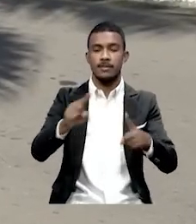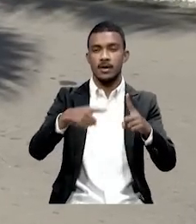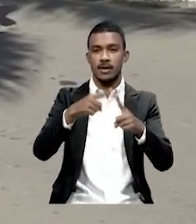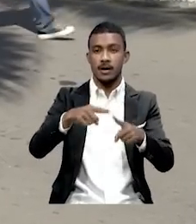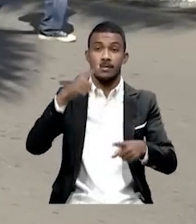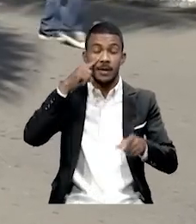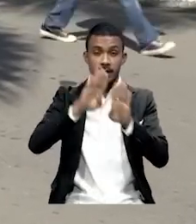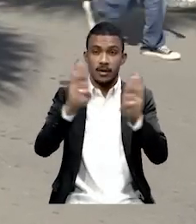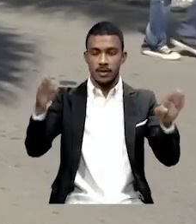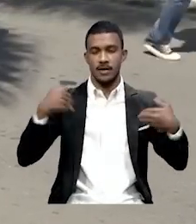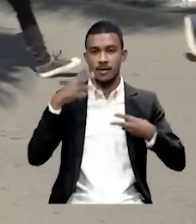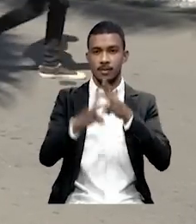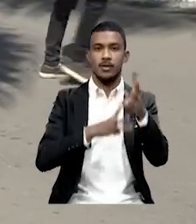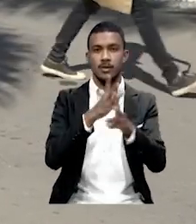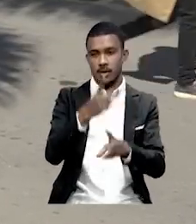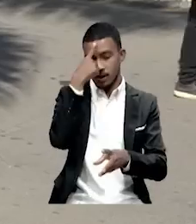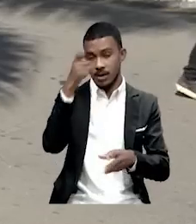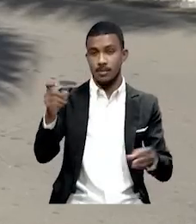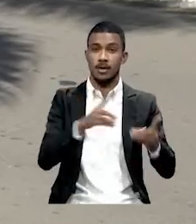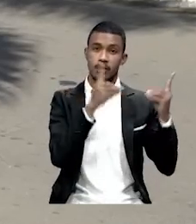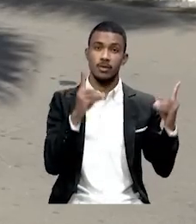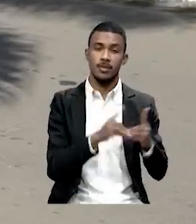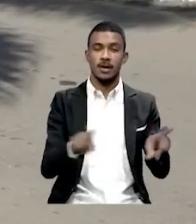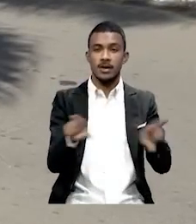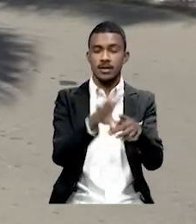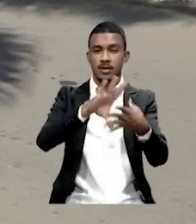seloke ia mundo ne. Tamba doming bela sai memoria